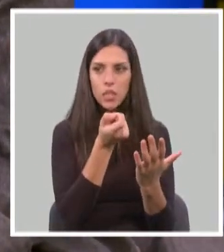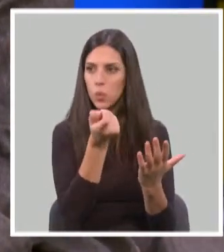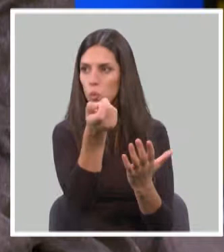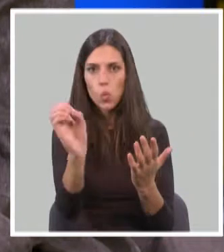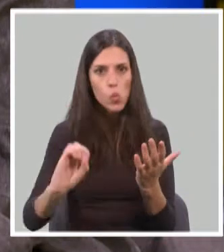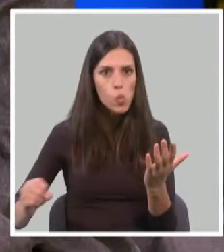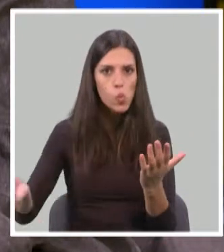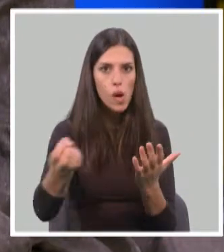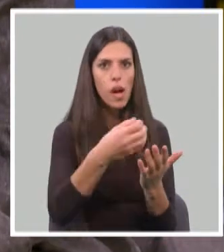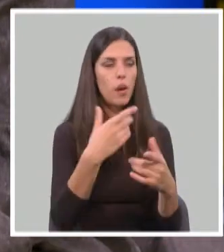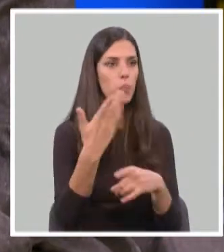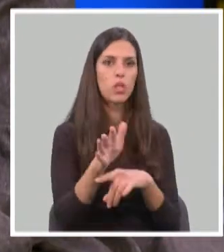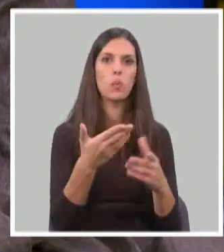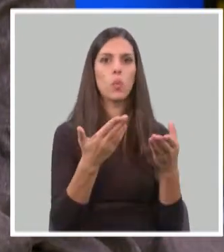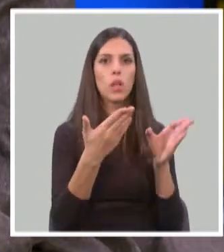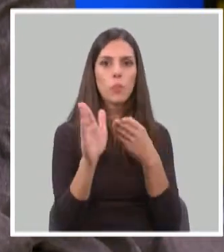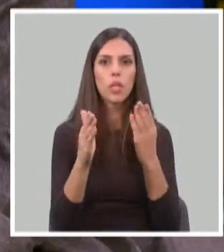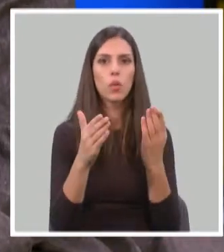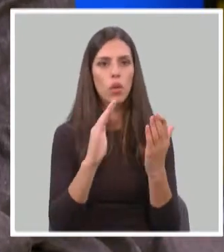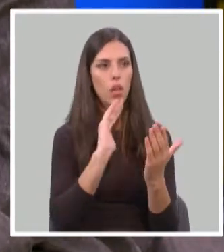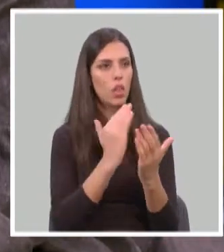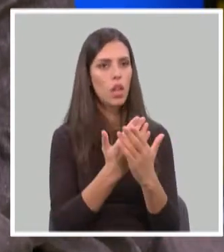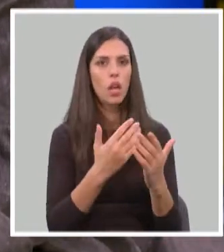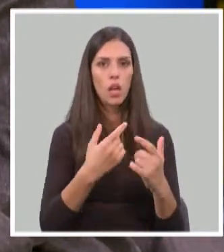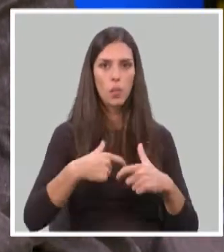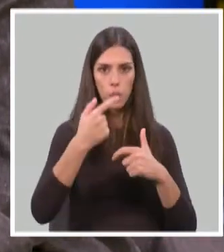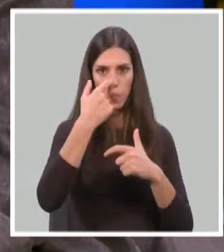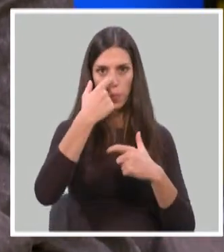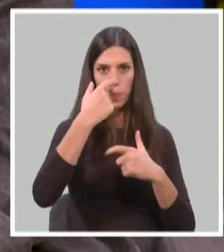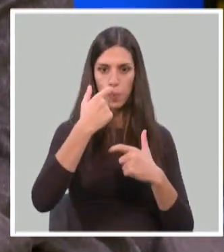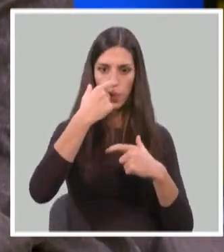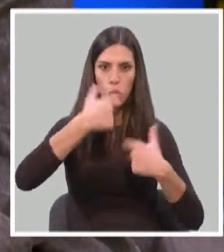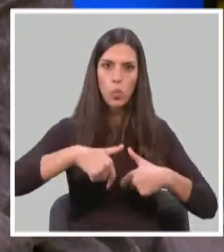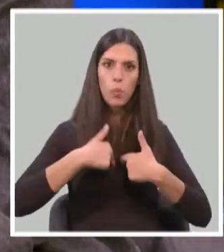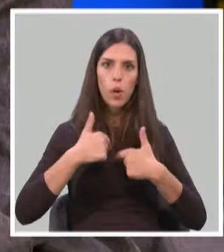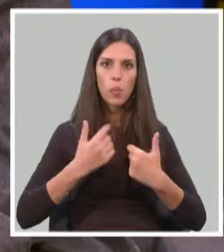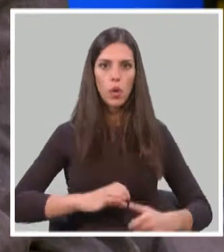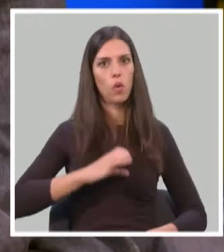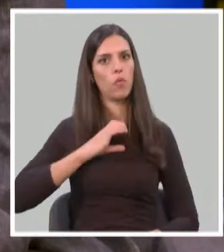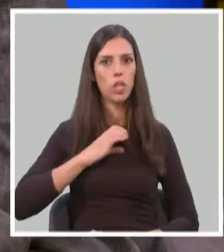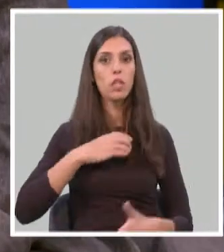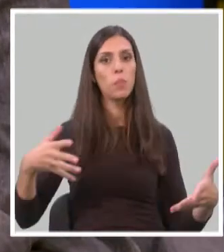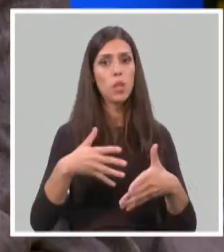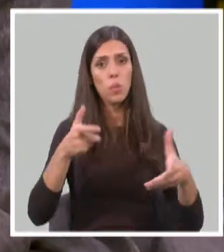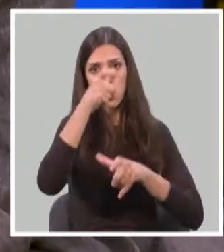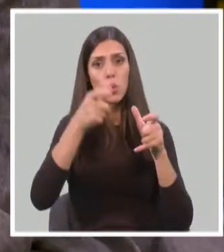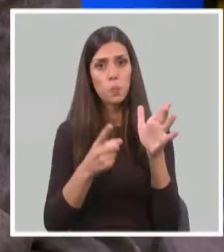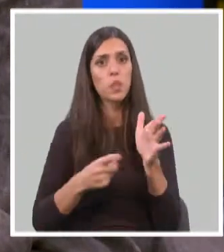nenhum capítulo que estimule verdadeiramente a confiança que a esmagadora maioria das pessoas às vezes